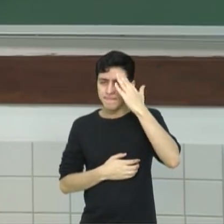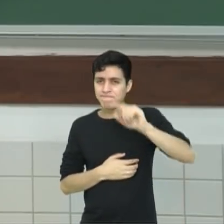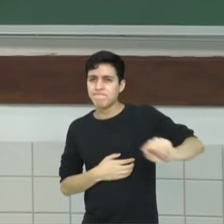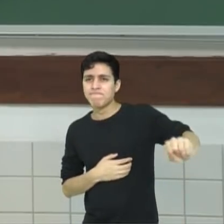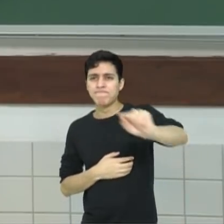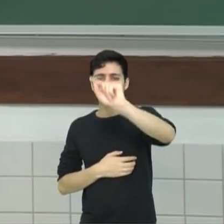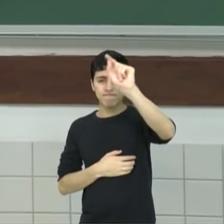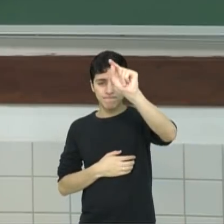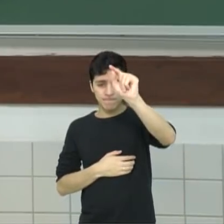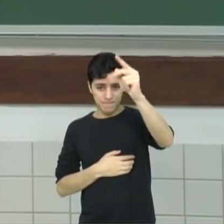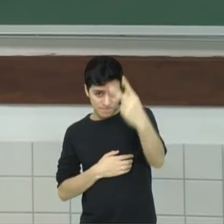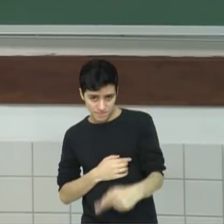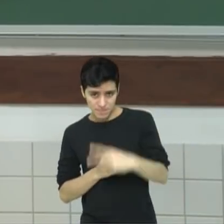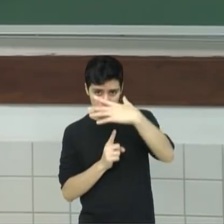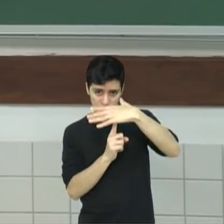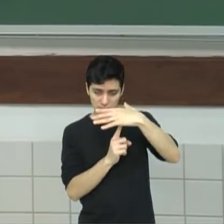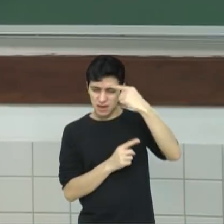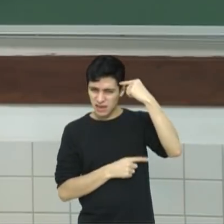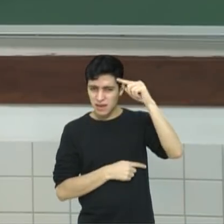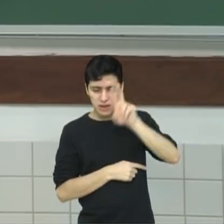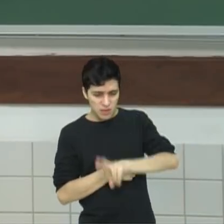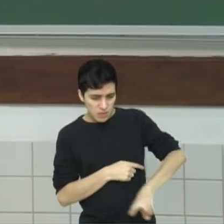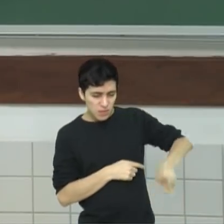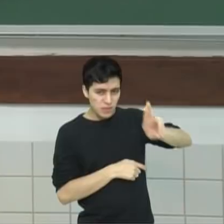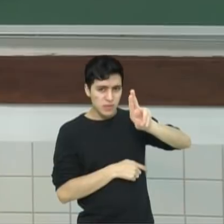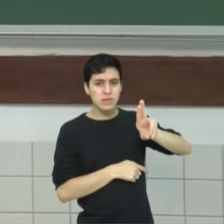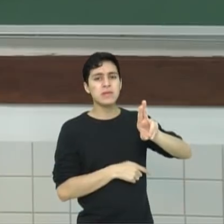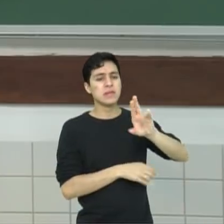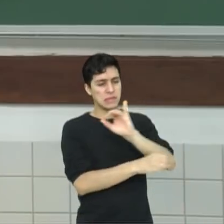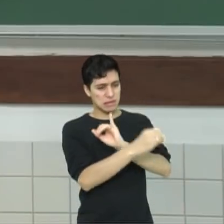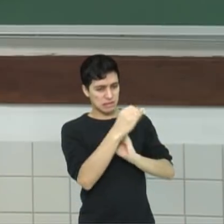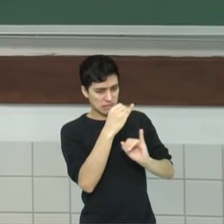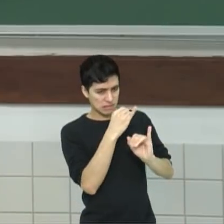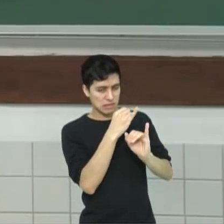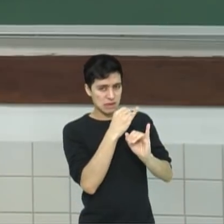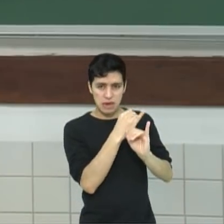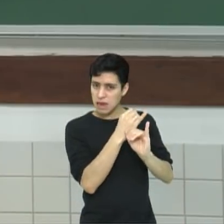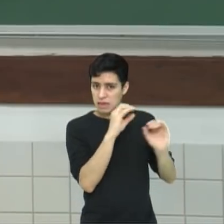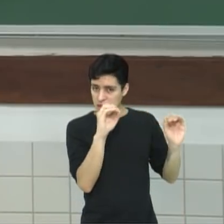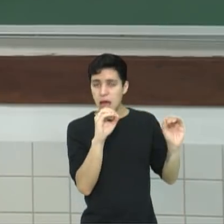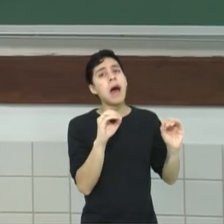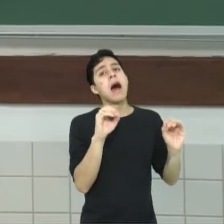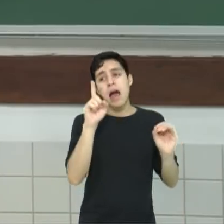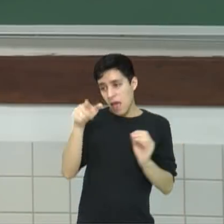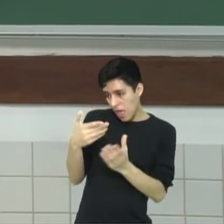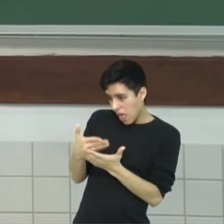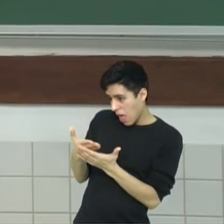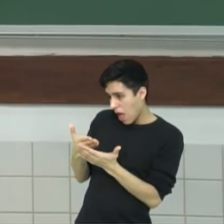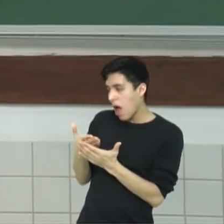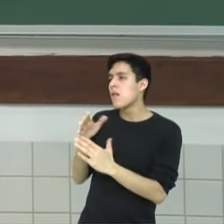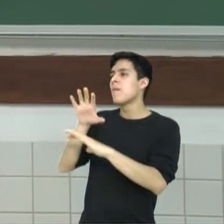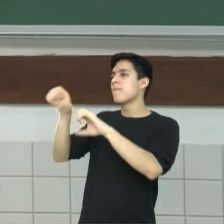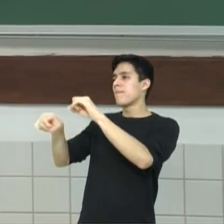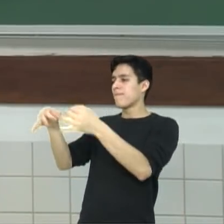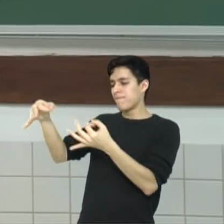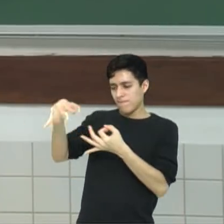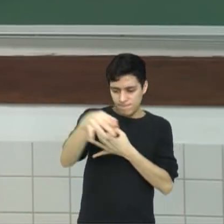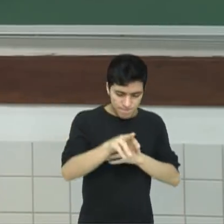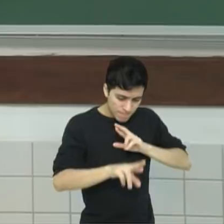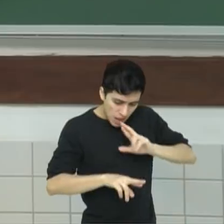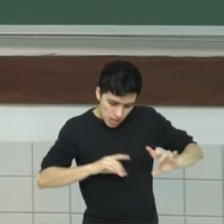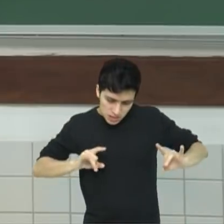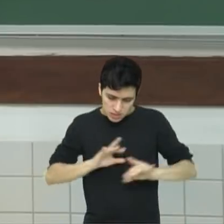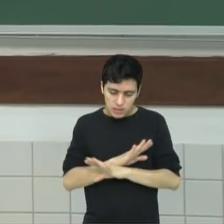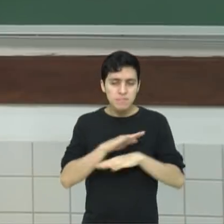que utilizam o material impresso do colégio. Eu não tenho outra palavra que não seja parabéns. Está estudando. Mas quem pode, quem